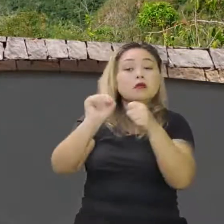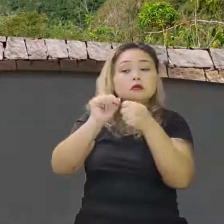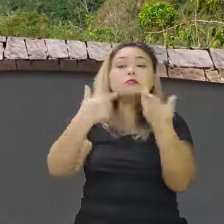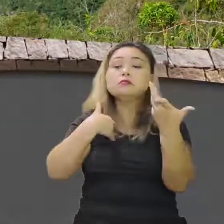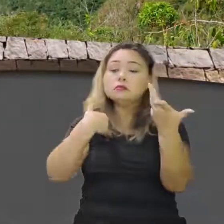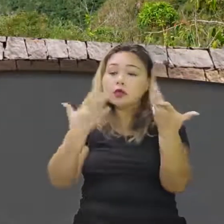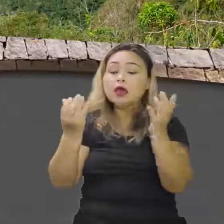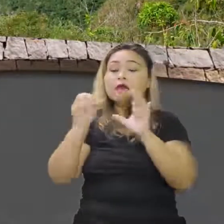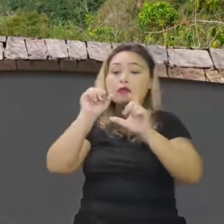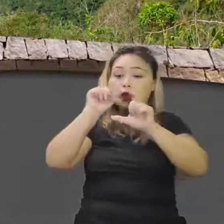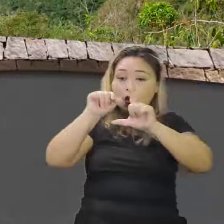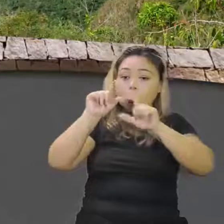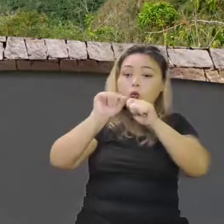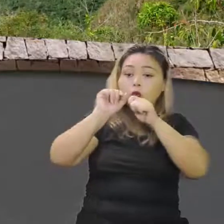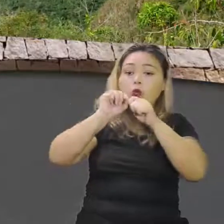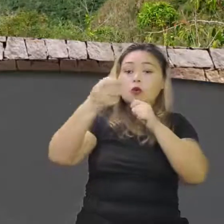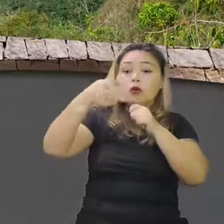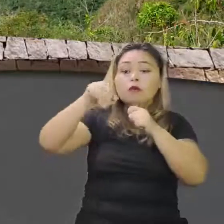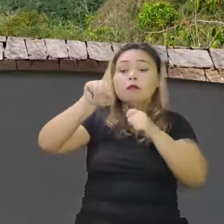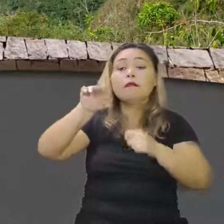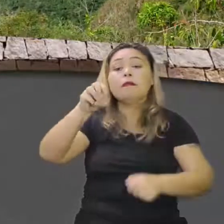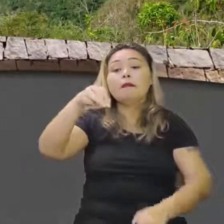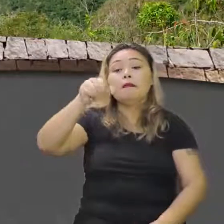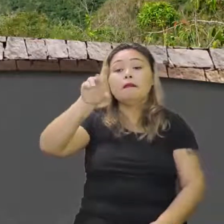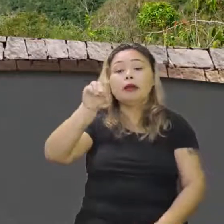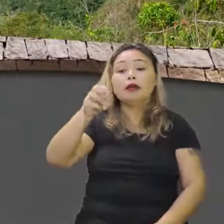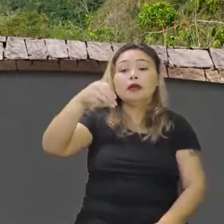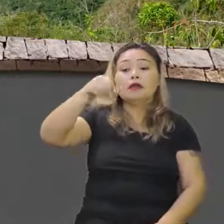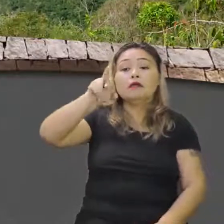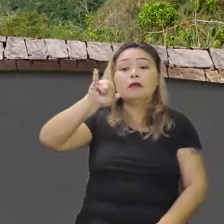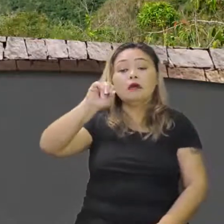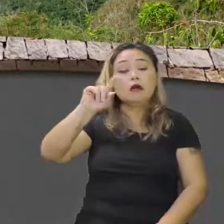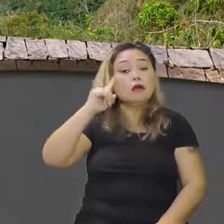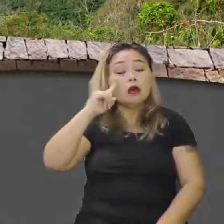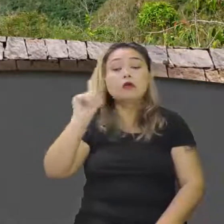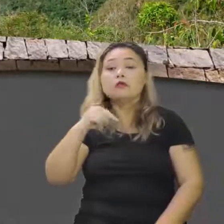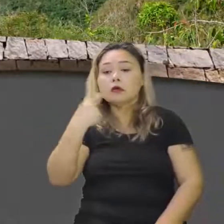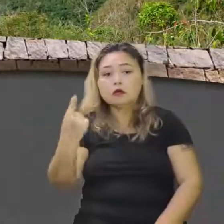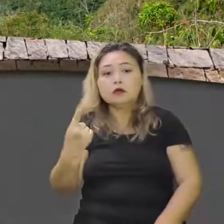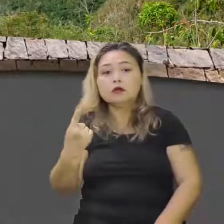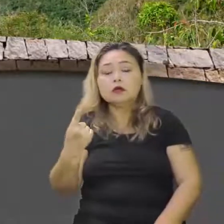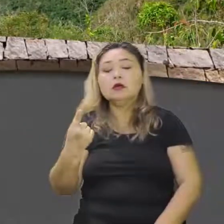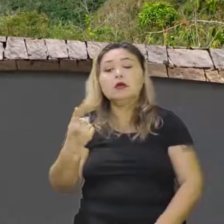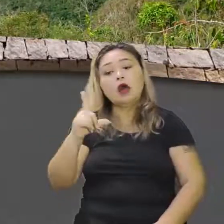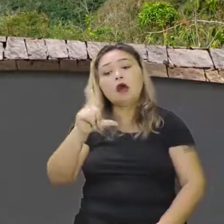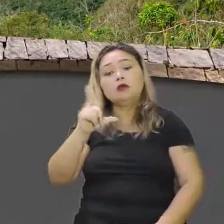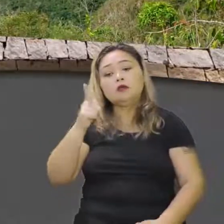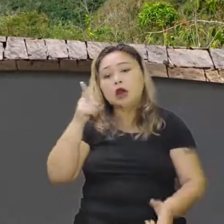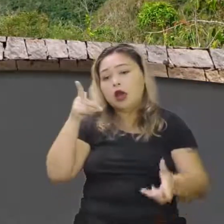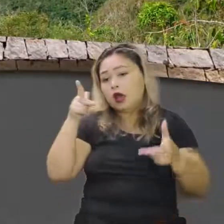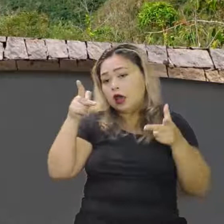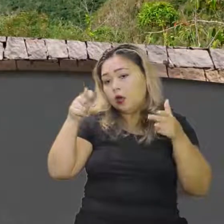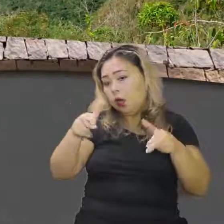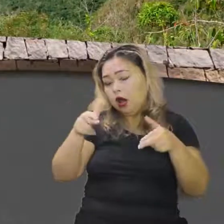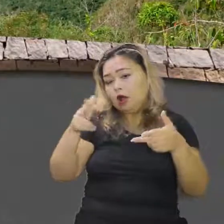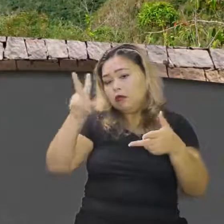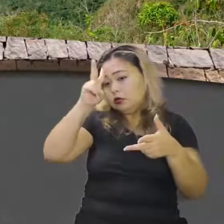na Globo, Média Maria, claro que não está ao pé da letra, porque tem de ter a